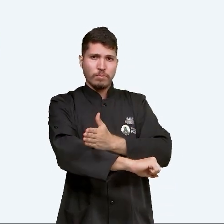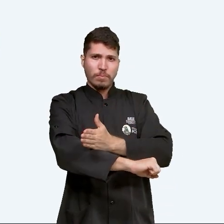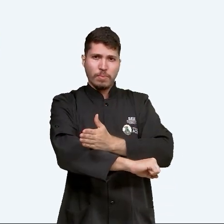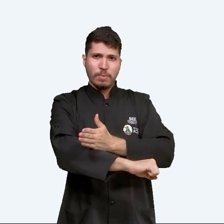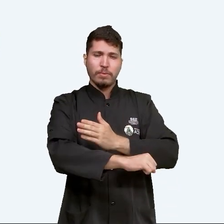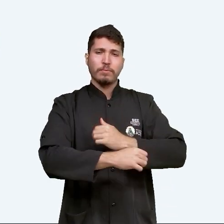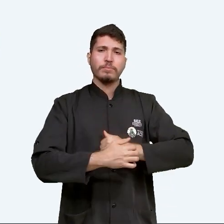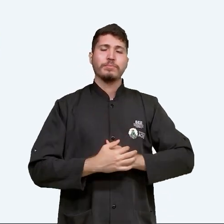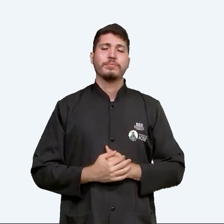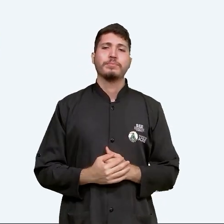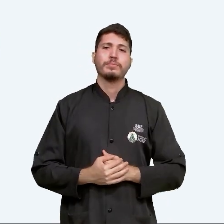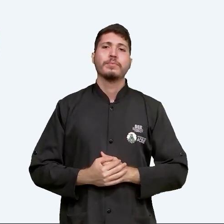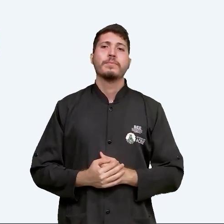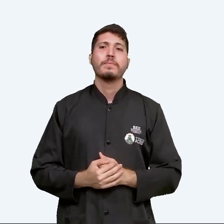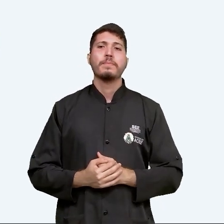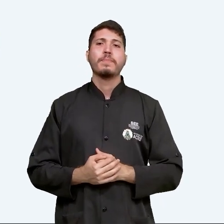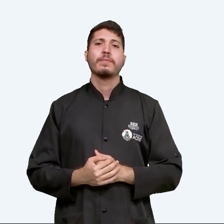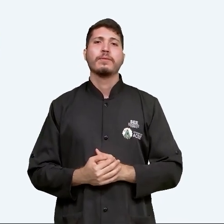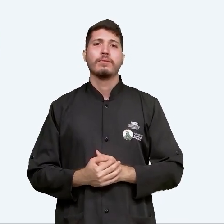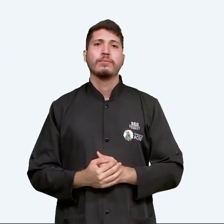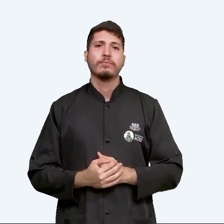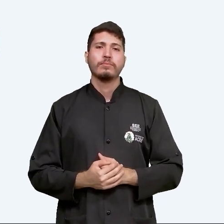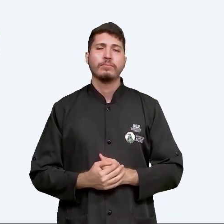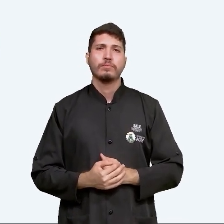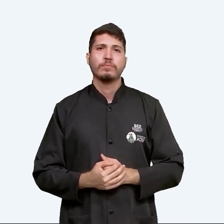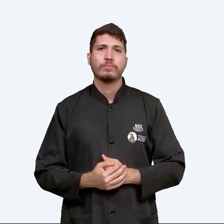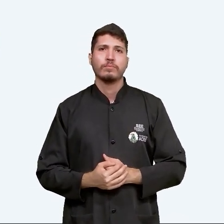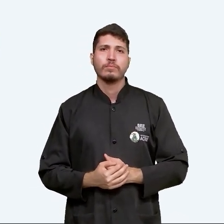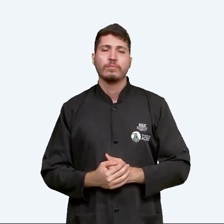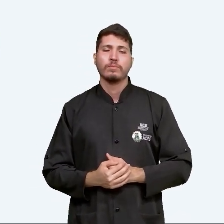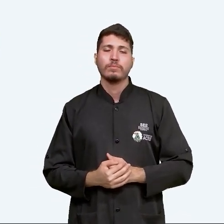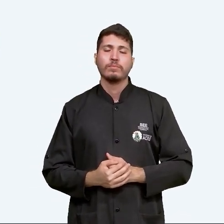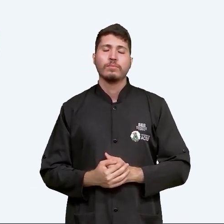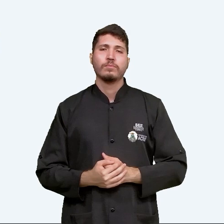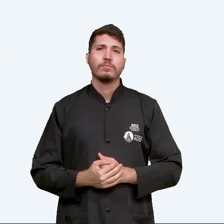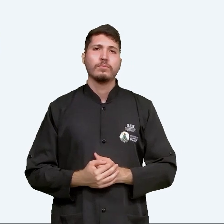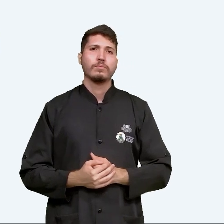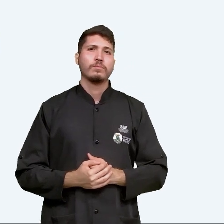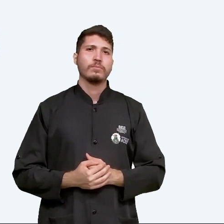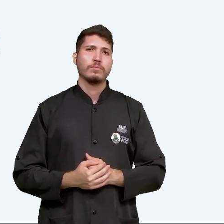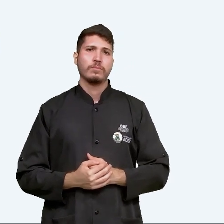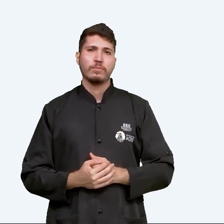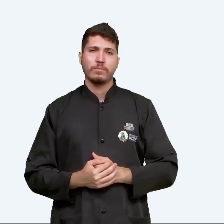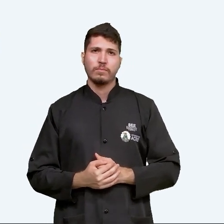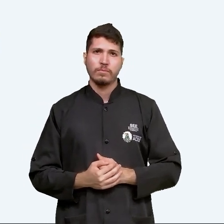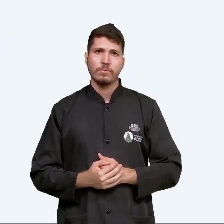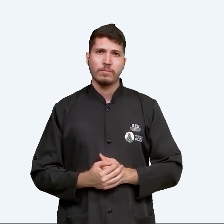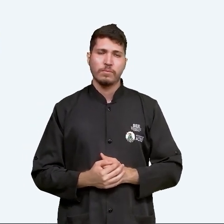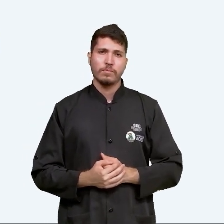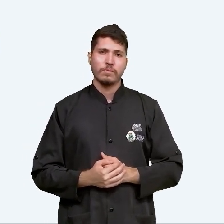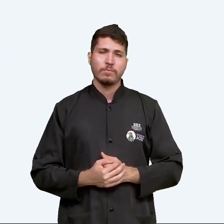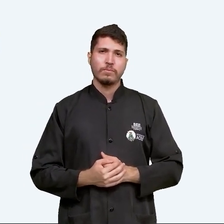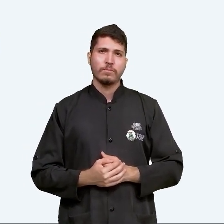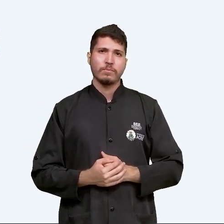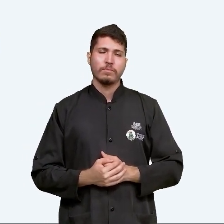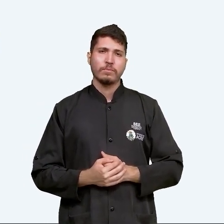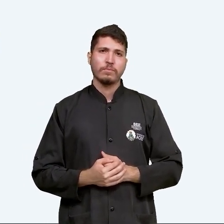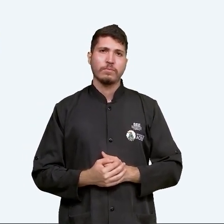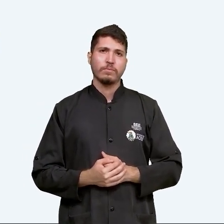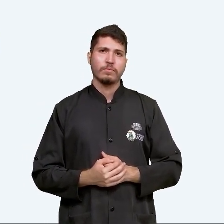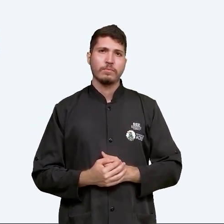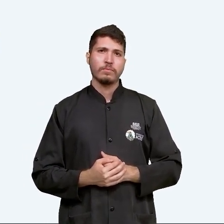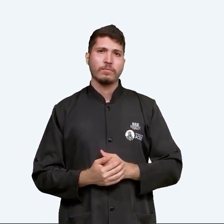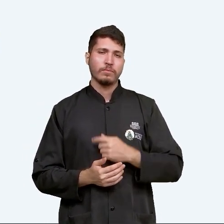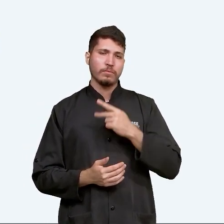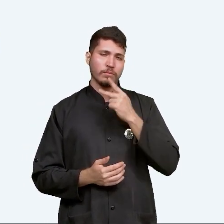lembrar muito bem do que a gente falou na nossa aula anterior sobre a história das